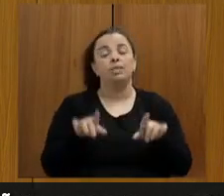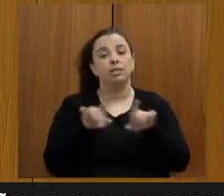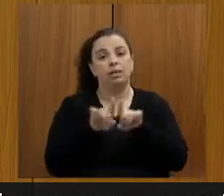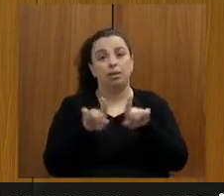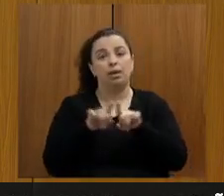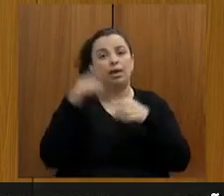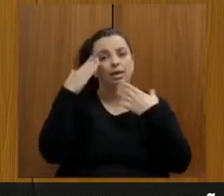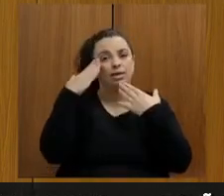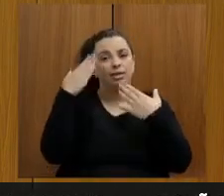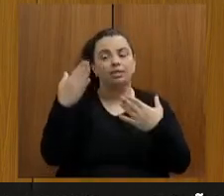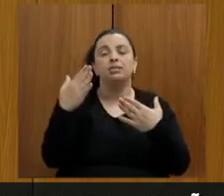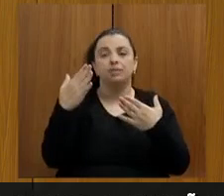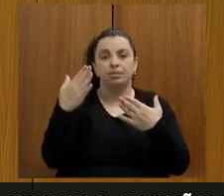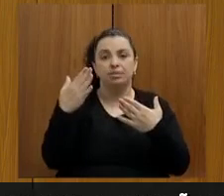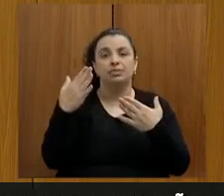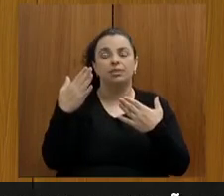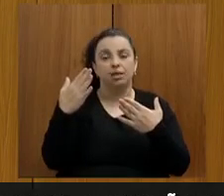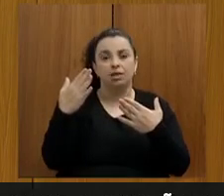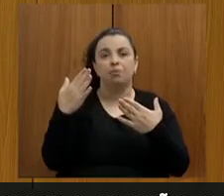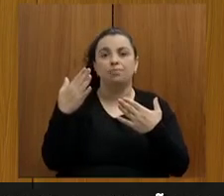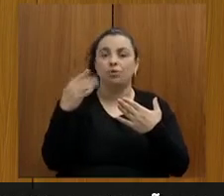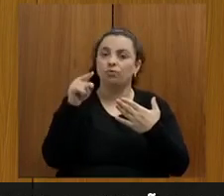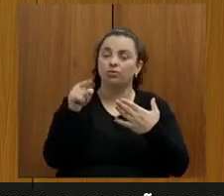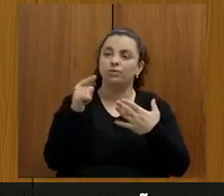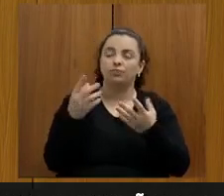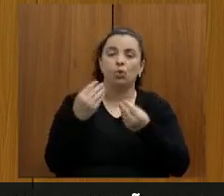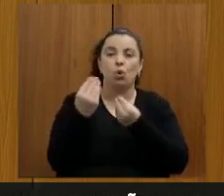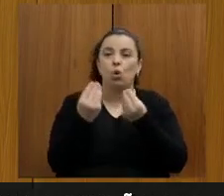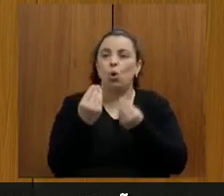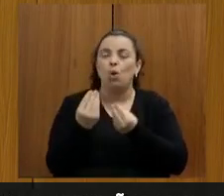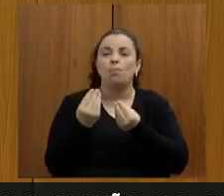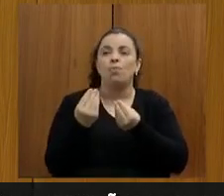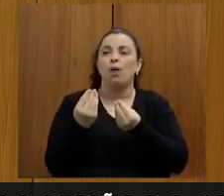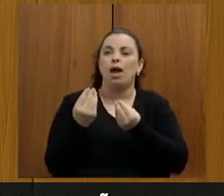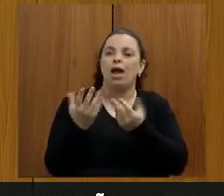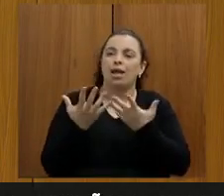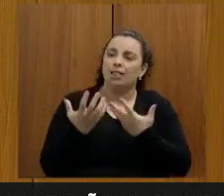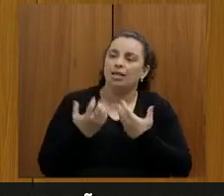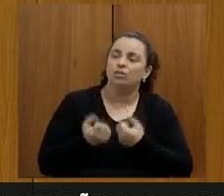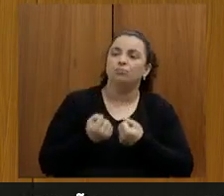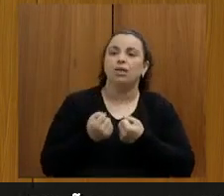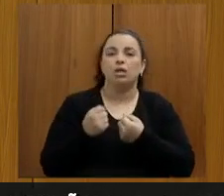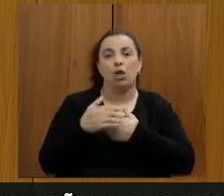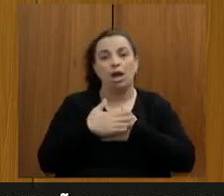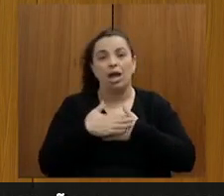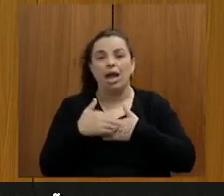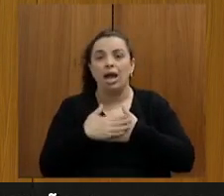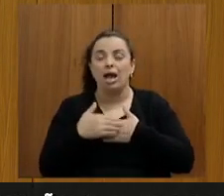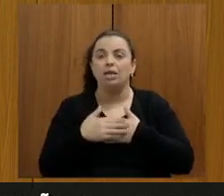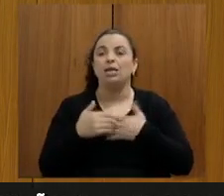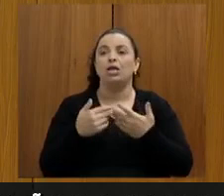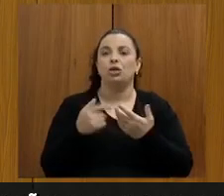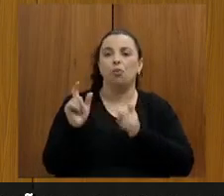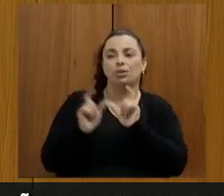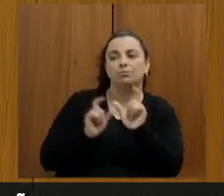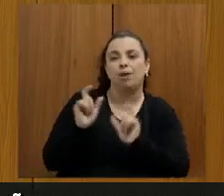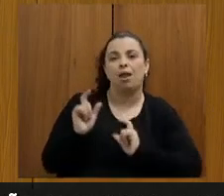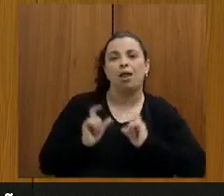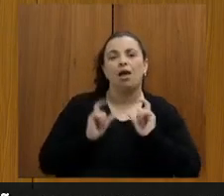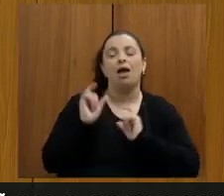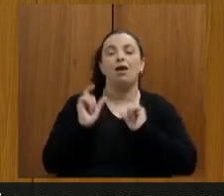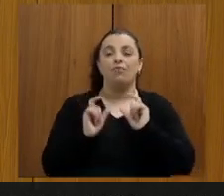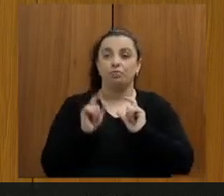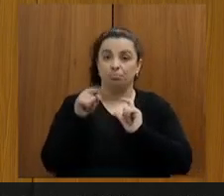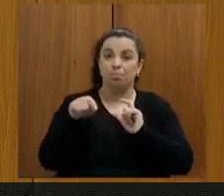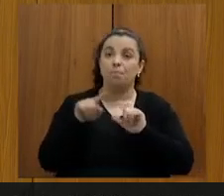agradecer por toda a forma como a senhora nos trata mais do que o carinho é mais do que as palavras a